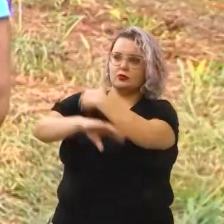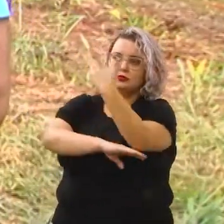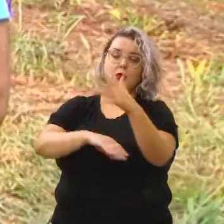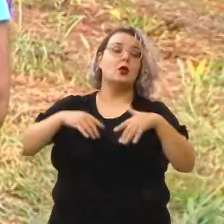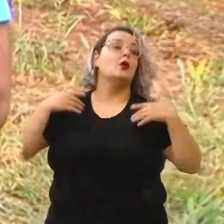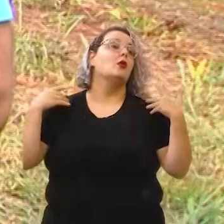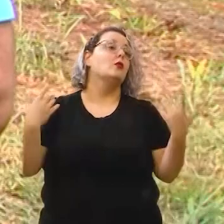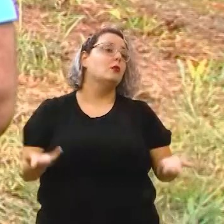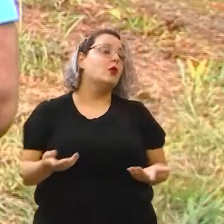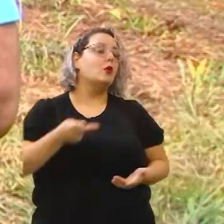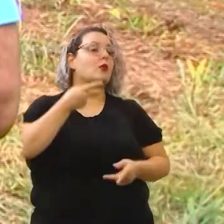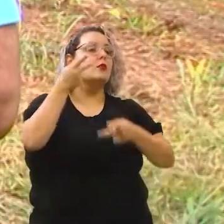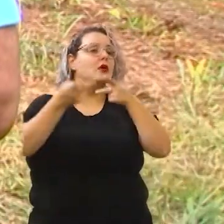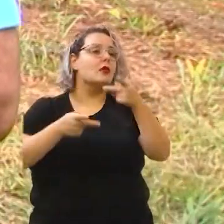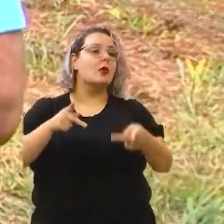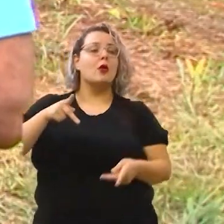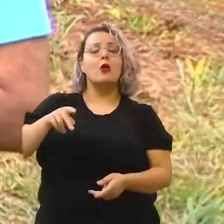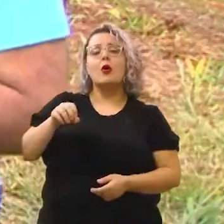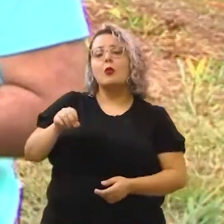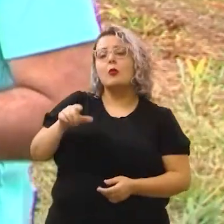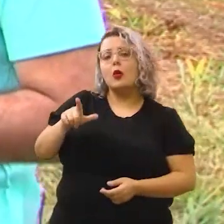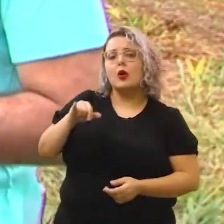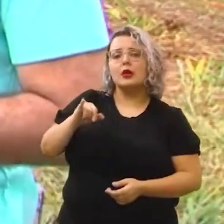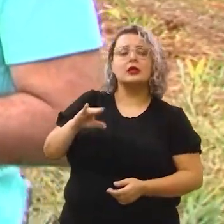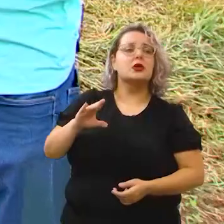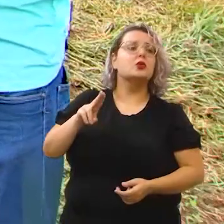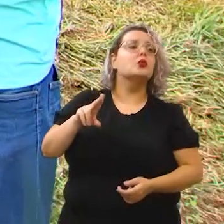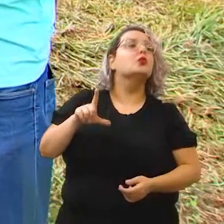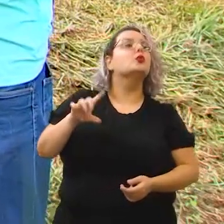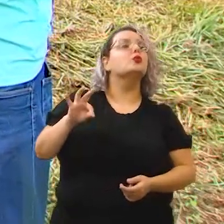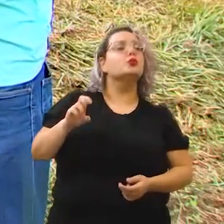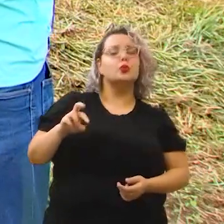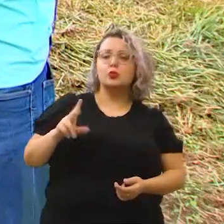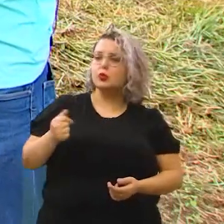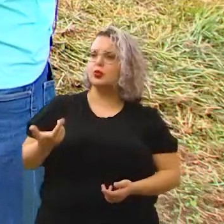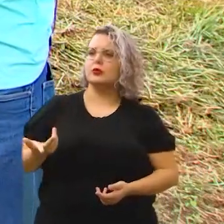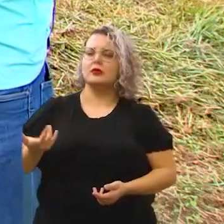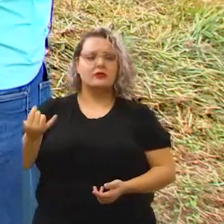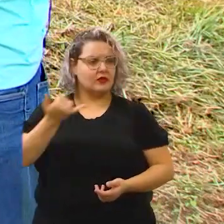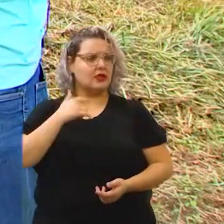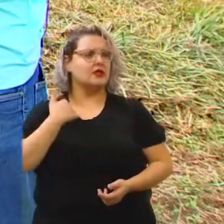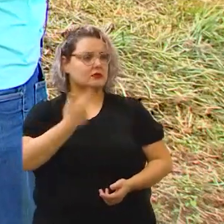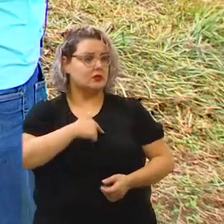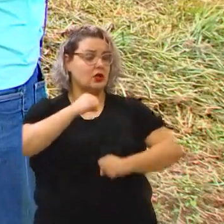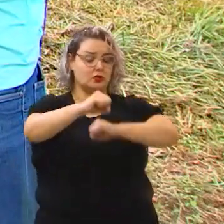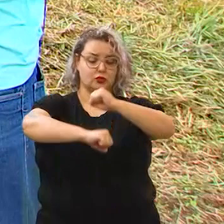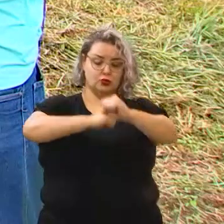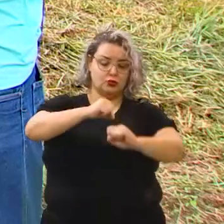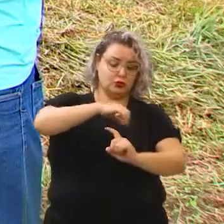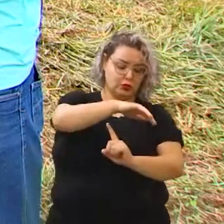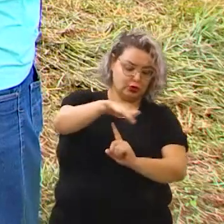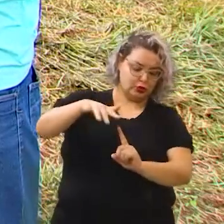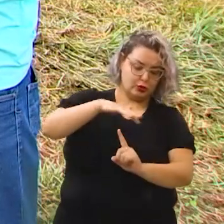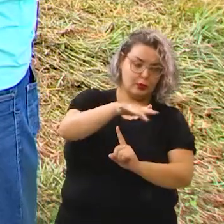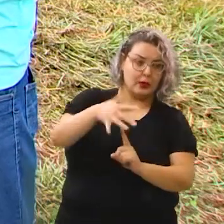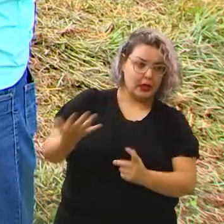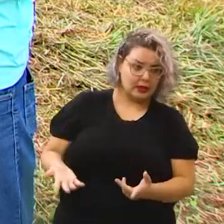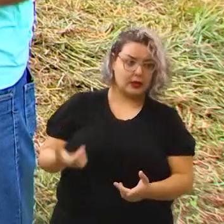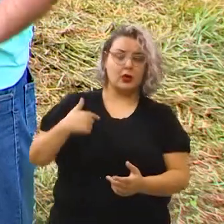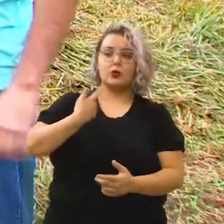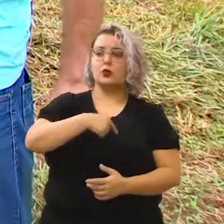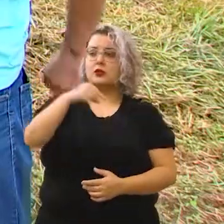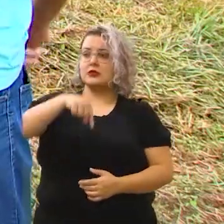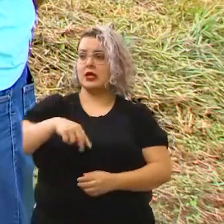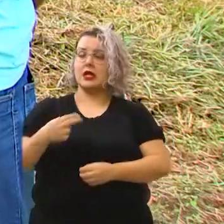Bom, para falar sobre a policultura, eu gostaria que você falasse aqui para a gente, Gastão, no Giro Ambiental, não é?